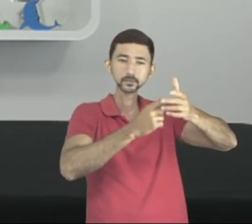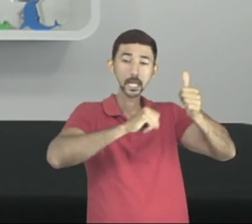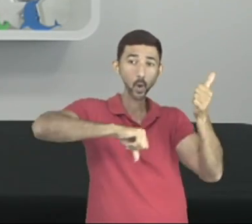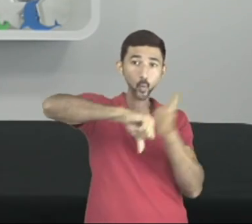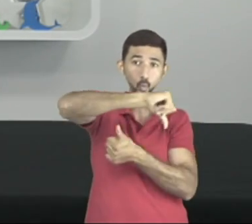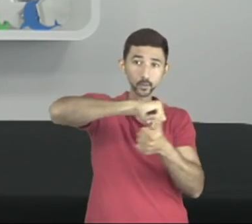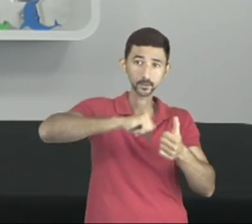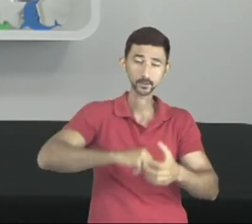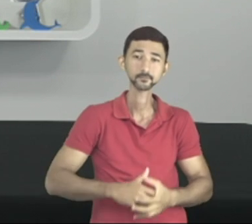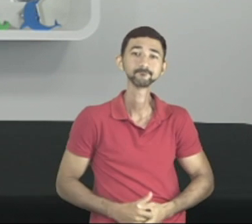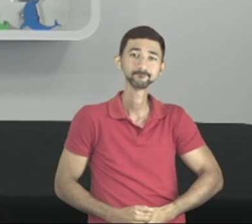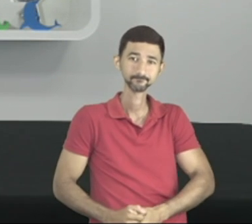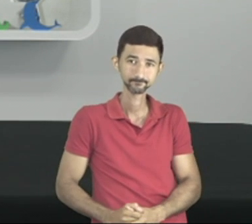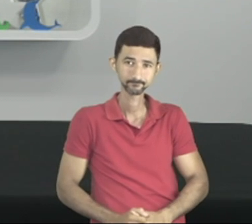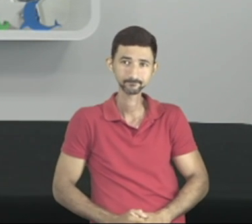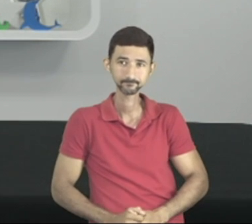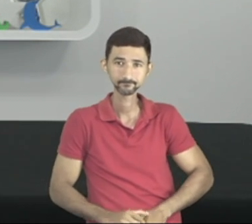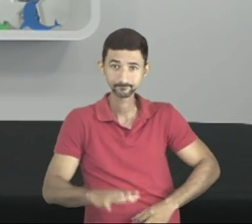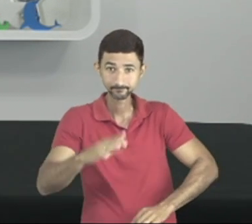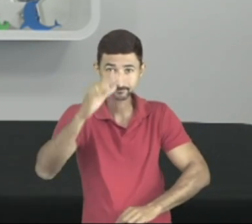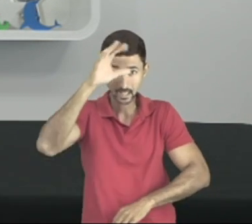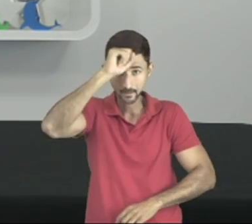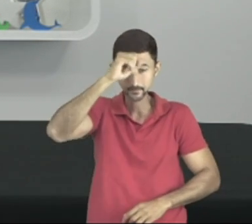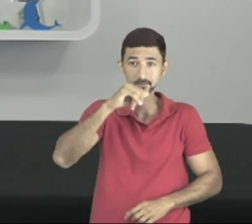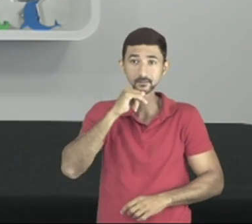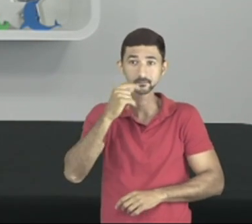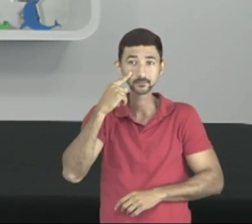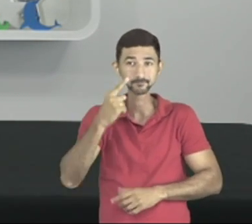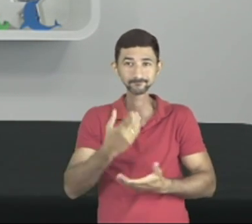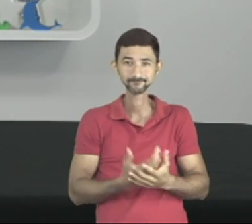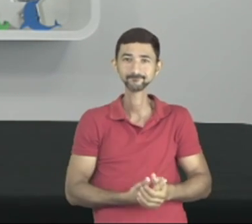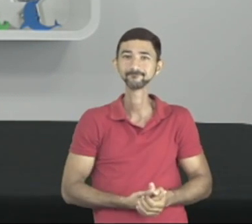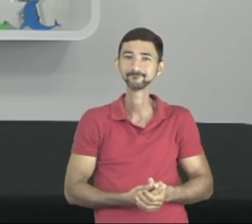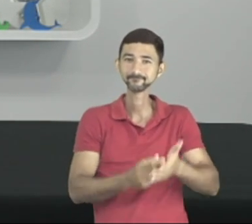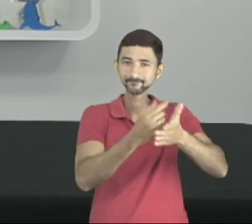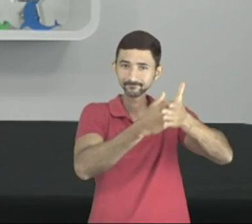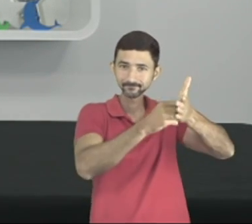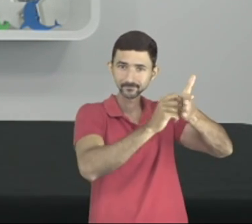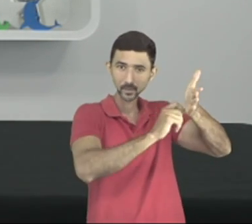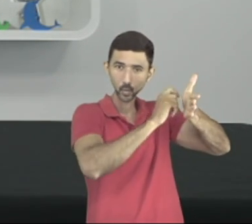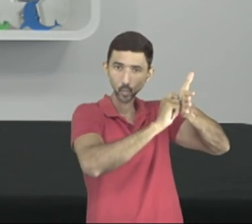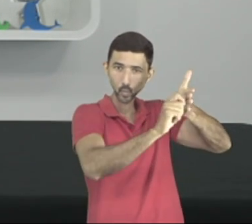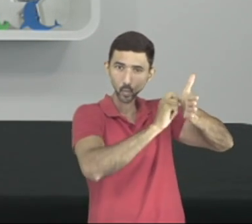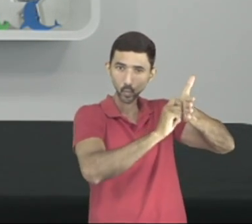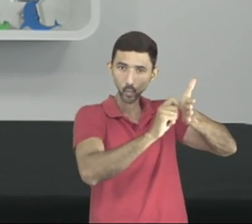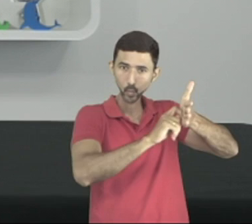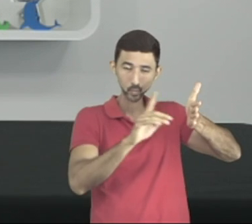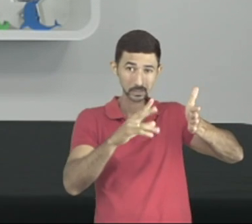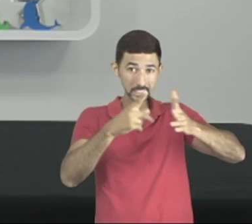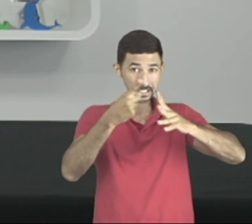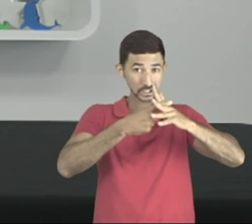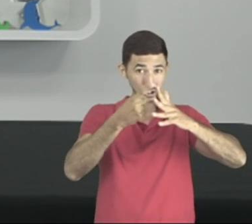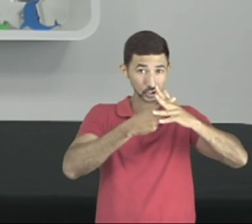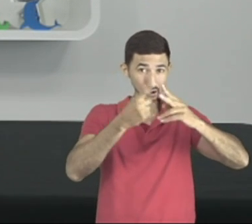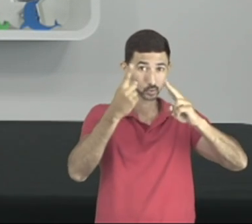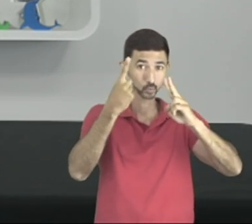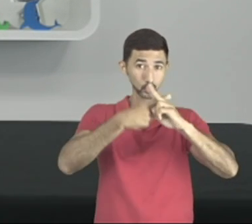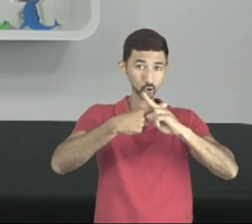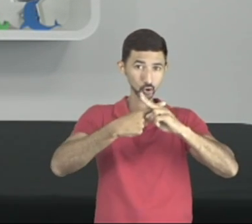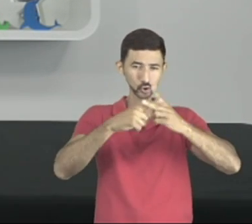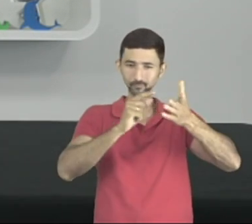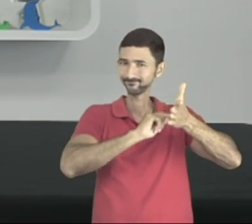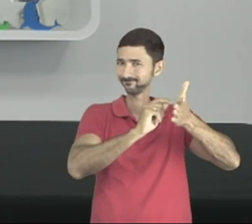giz risca a lousa. Então aprenda isso, você estava errado desde o começo. Quem risca é a